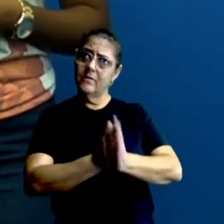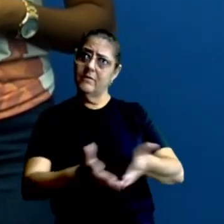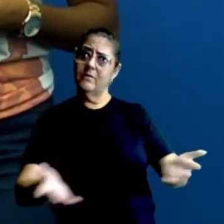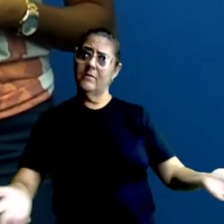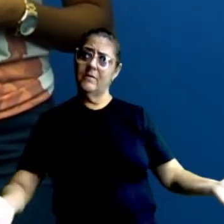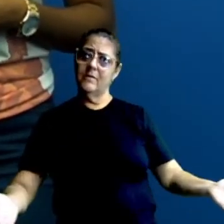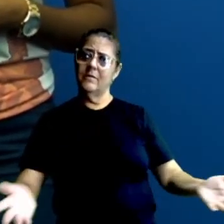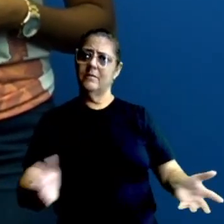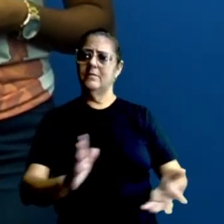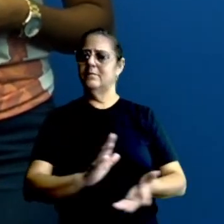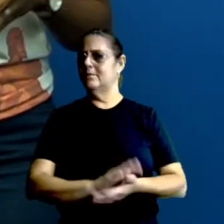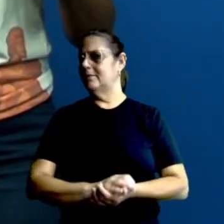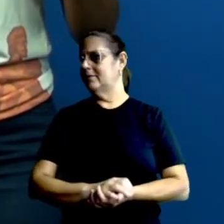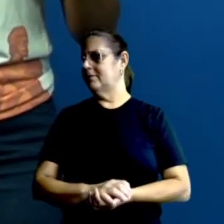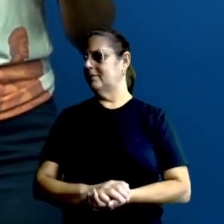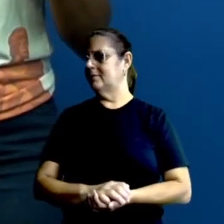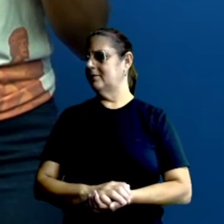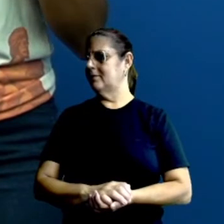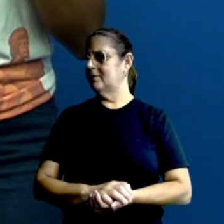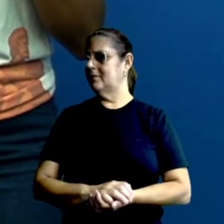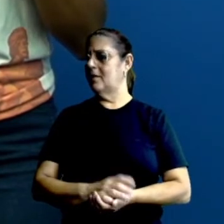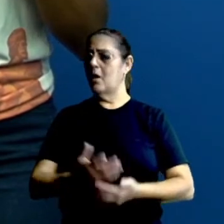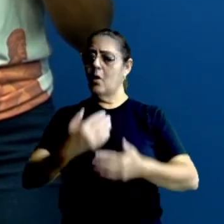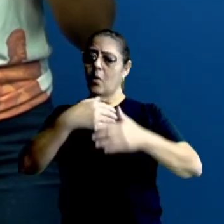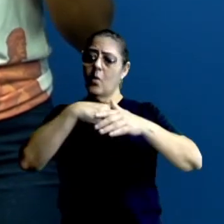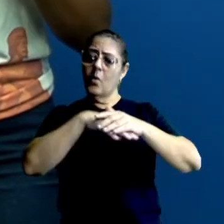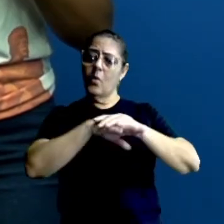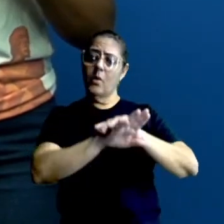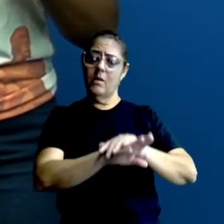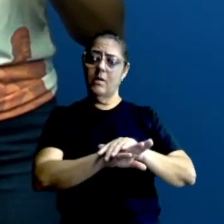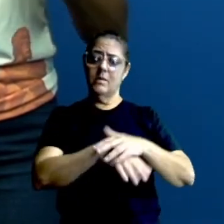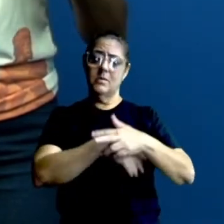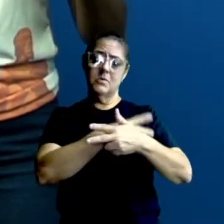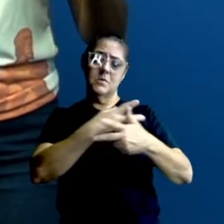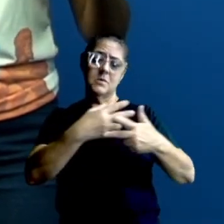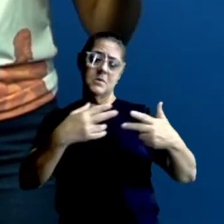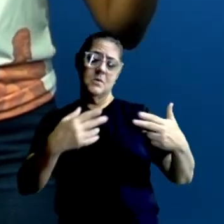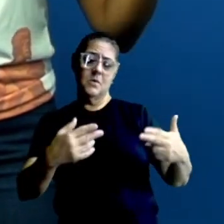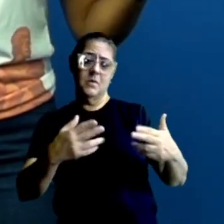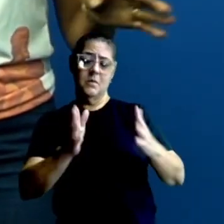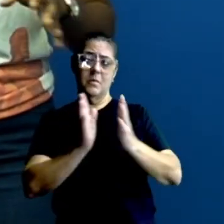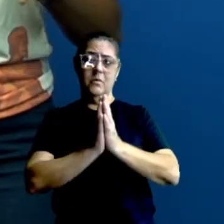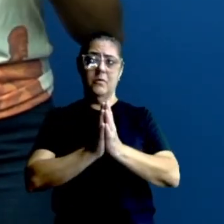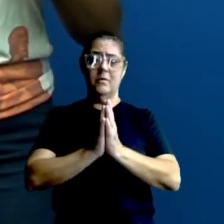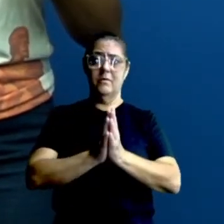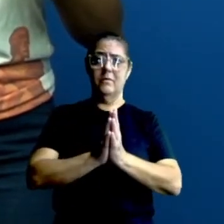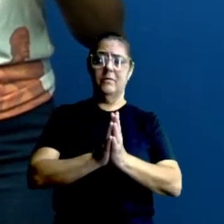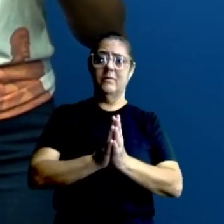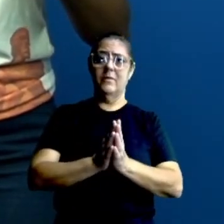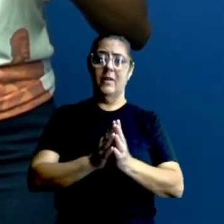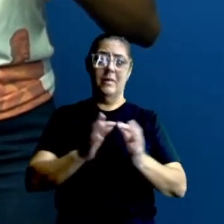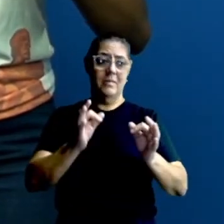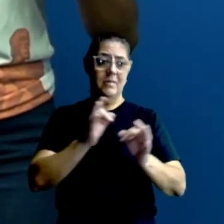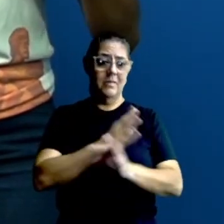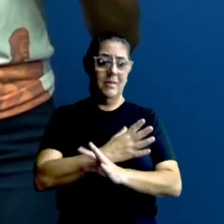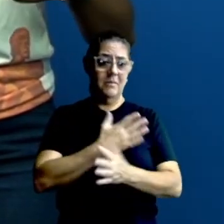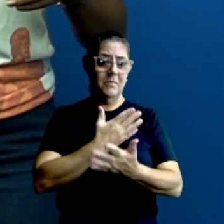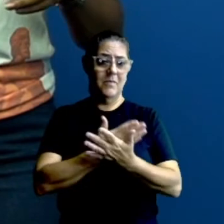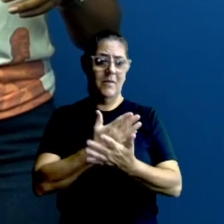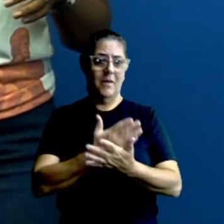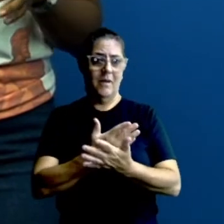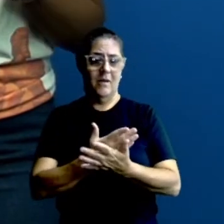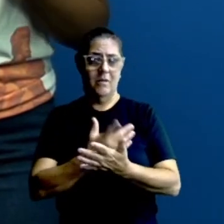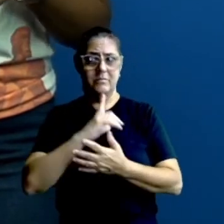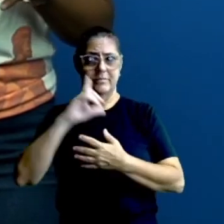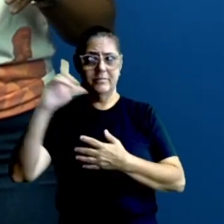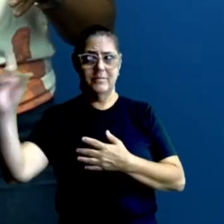quiet, please. Guardem suas coisas, por favor. Então, esse é o momento que já terminou a aula, né? Então, já está na